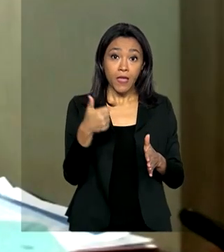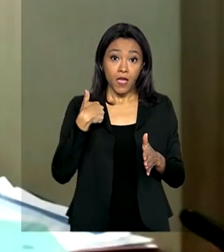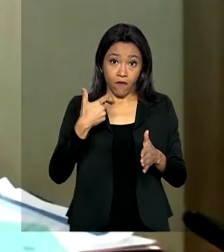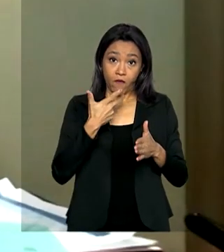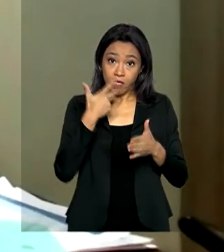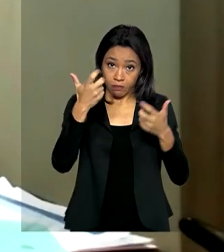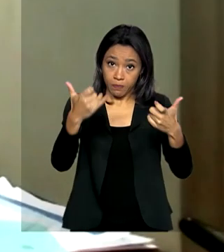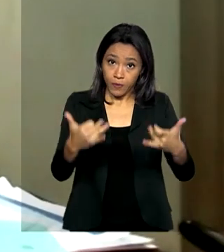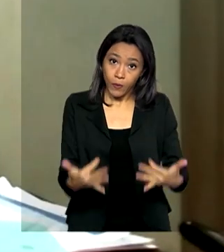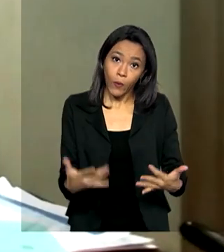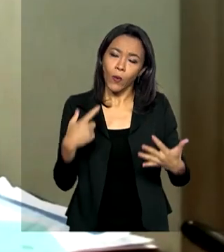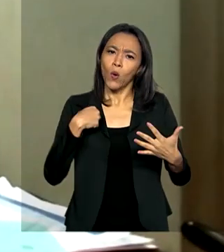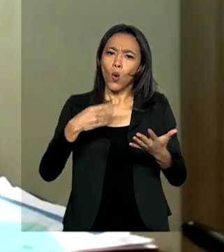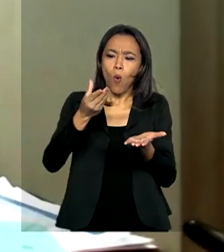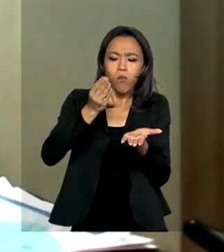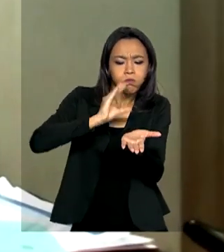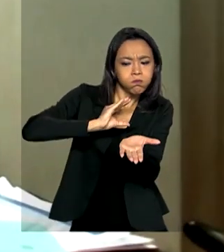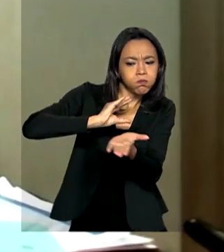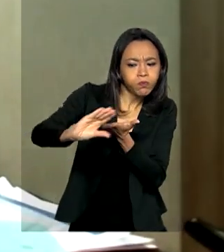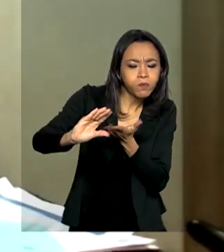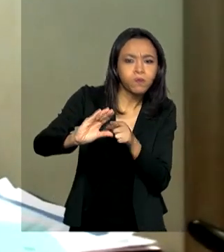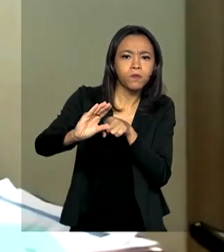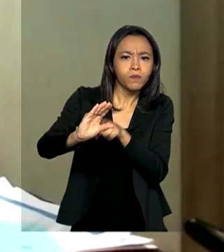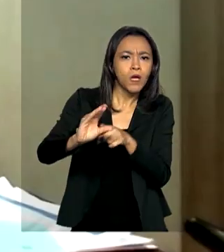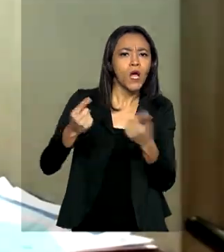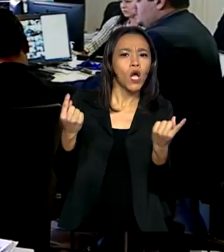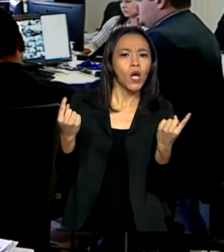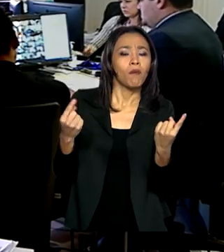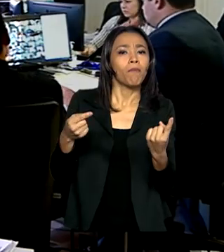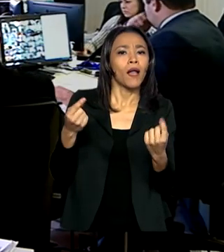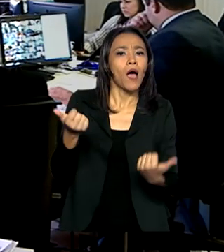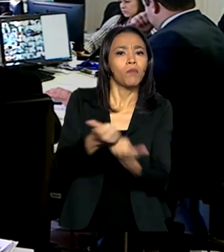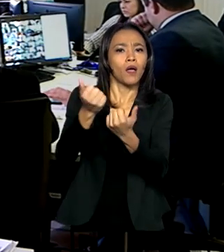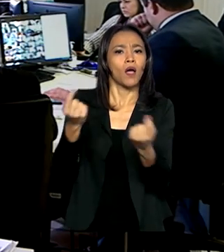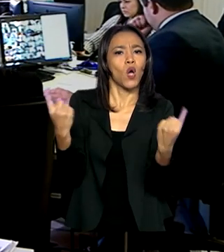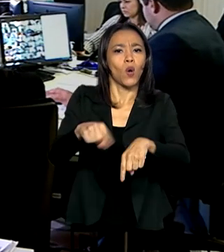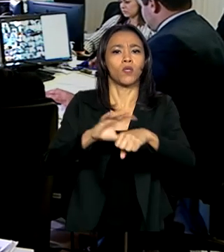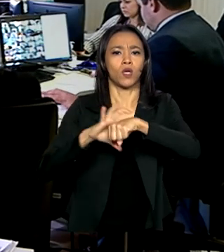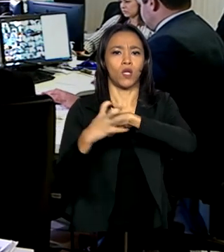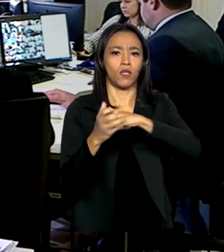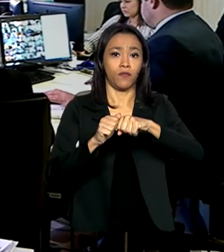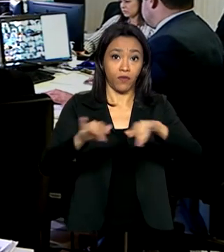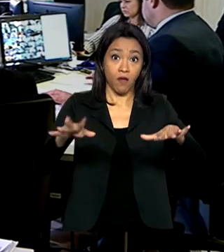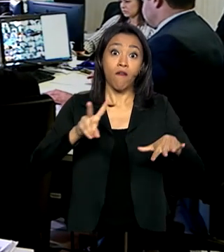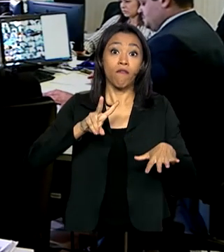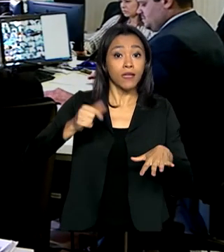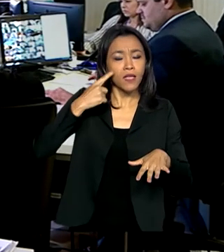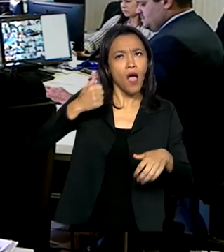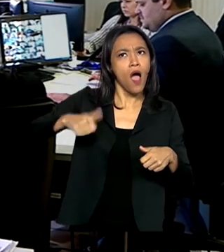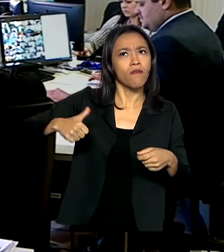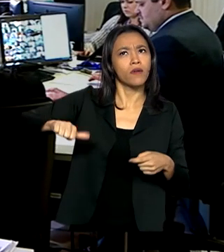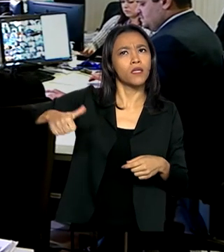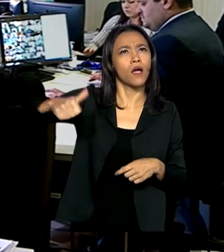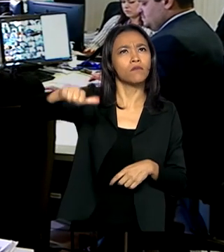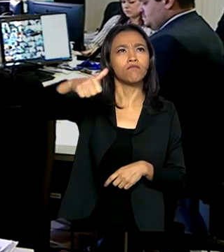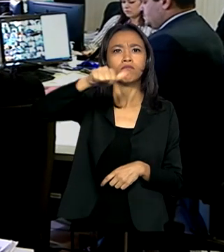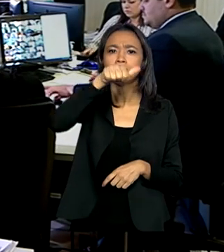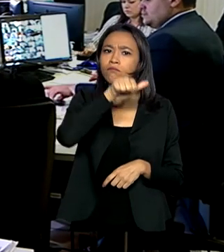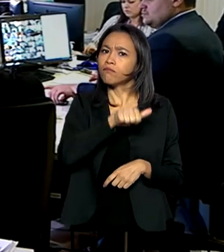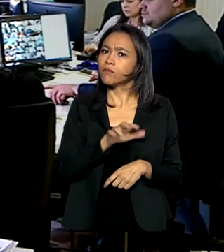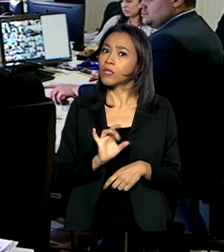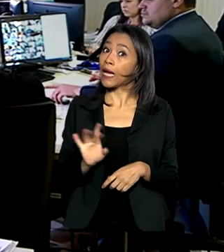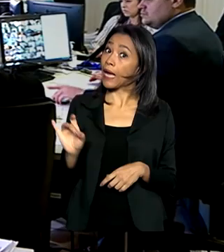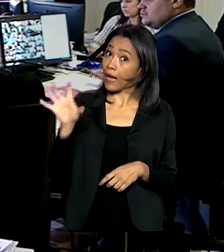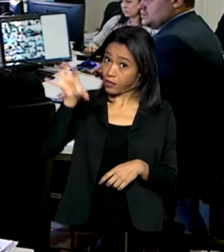distribuição dos recursos para o combate ao novo coronavírus será avaliada de acordo com a necessidade de cada estado e dos